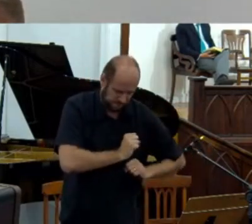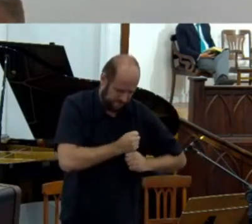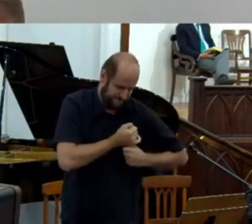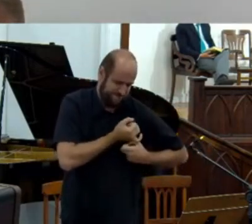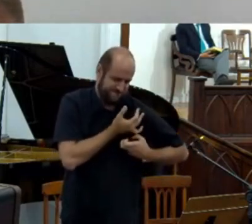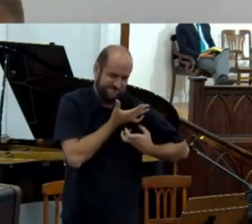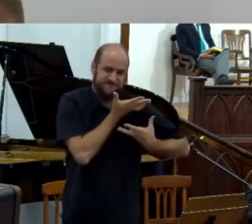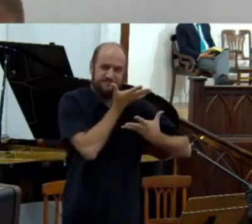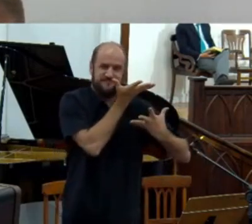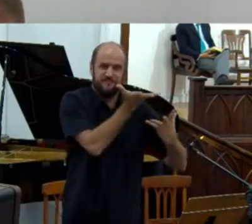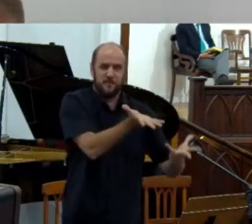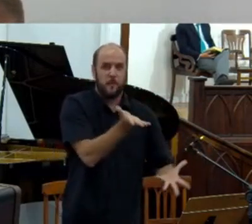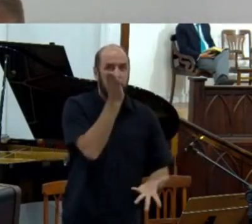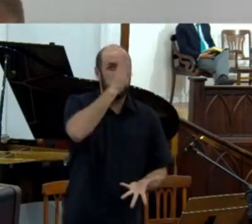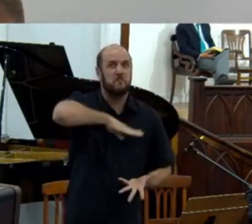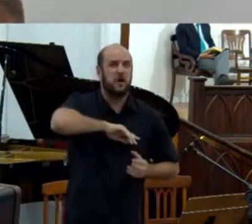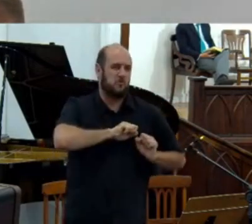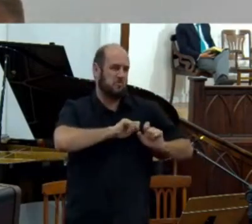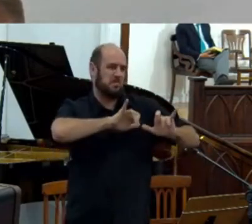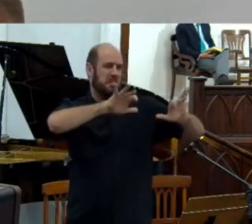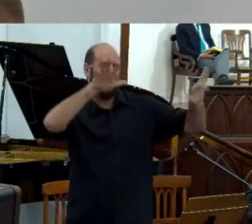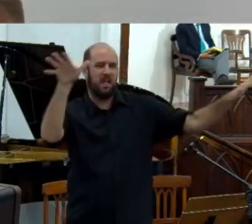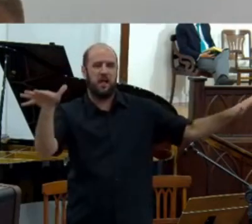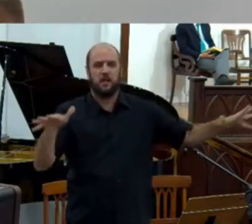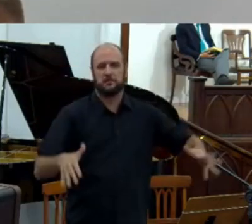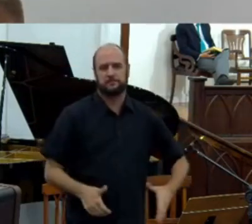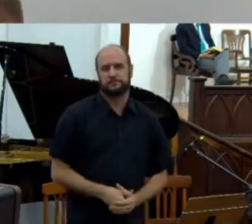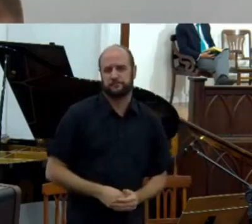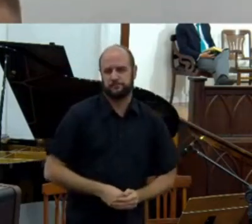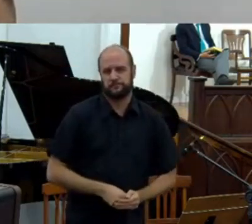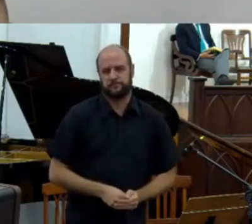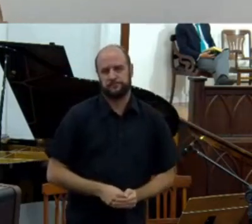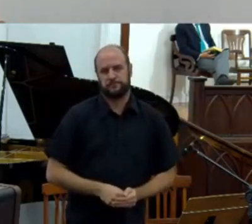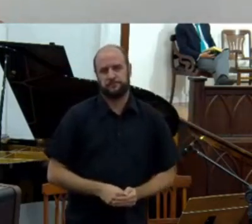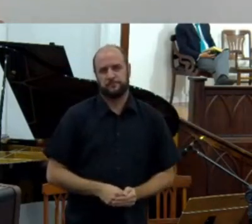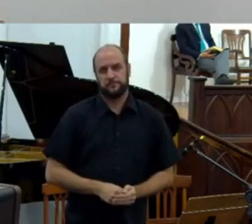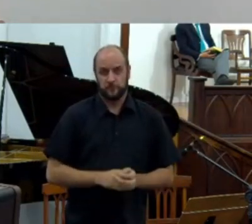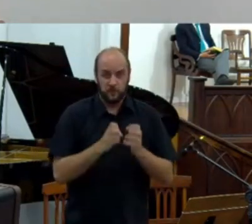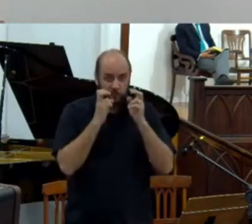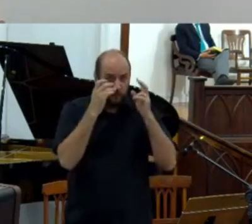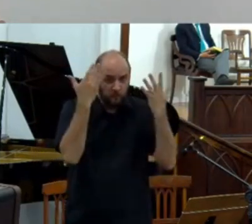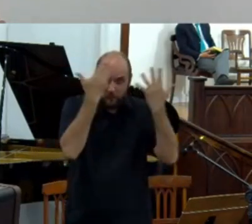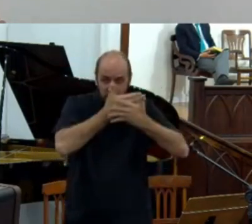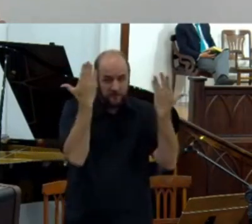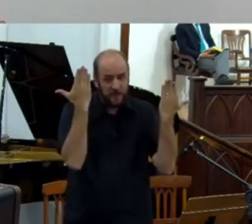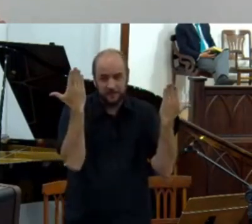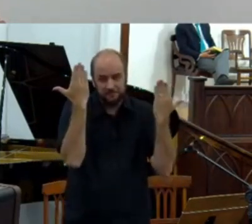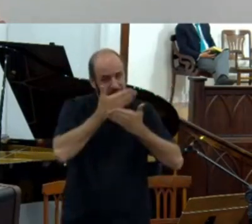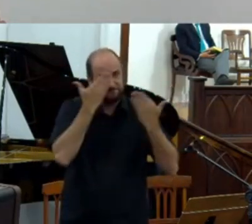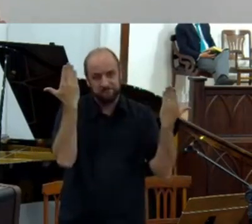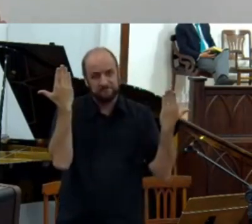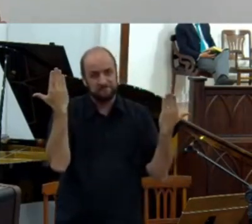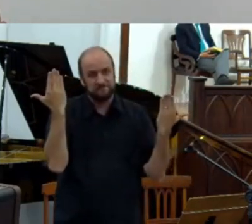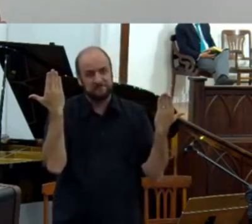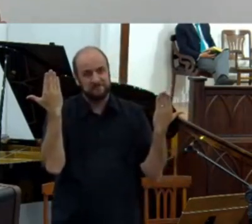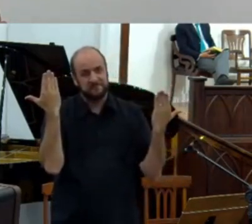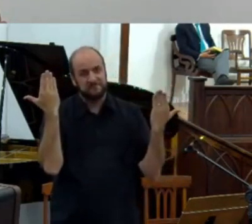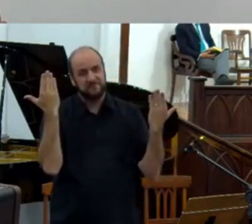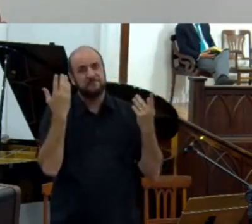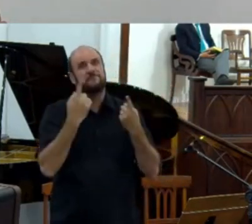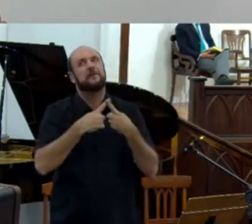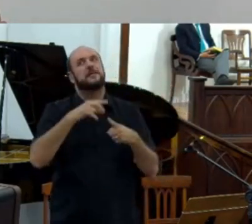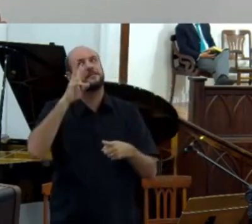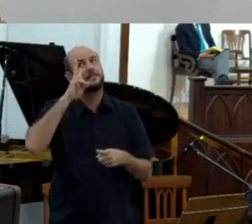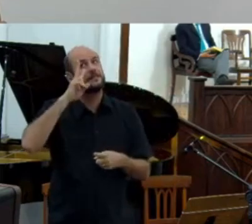fábrica de toda a maldade que se externalizava no mundo. E os seus olhos não enxergariam isso. Mas os olhos